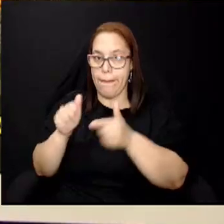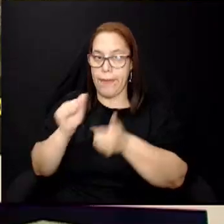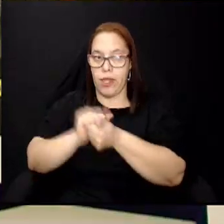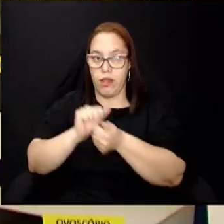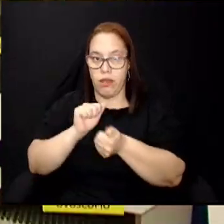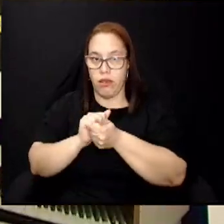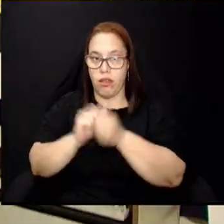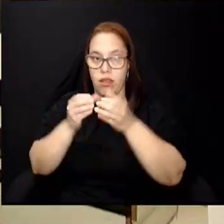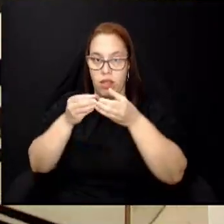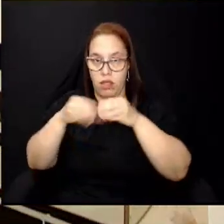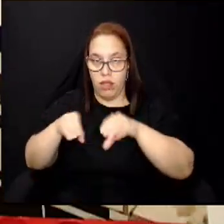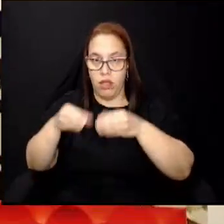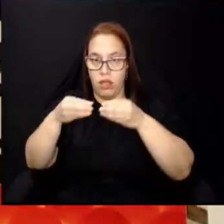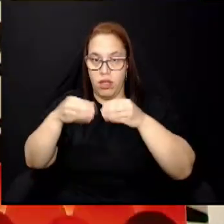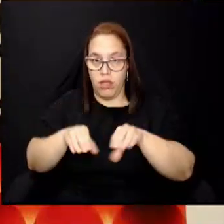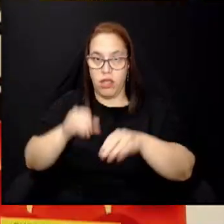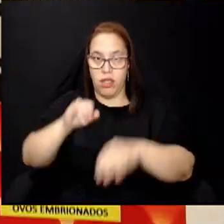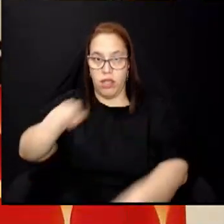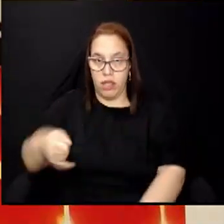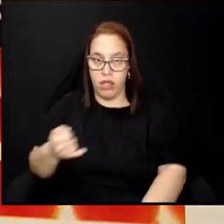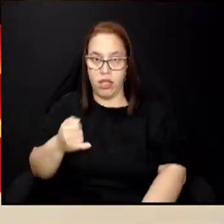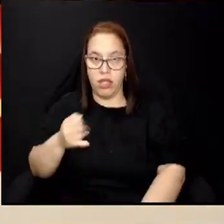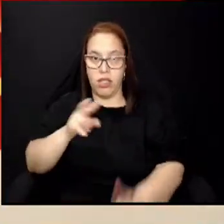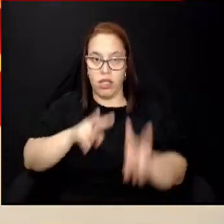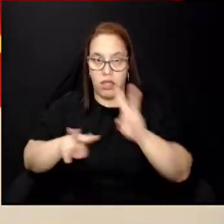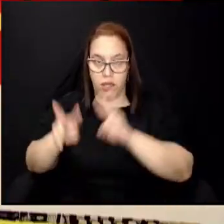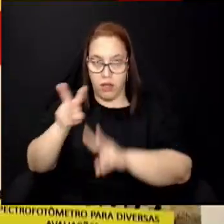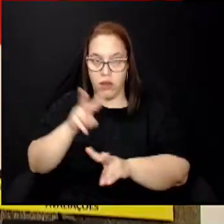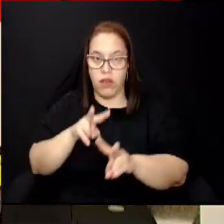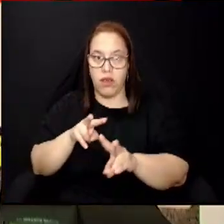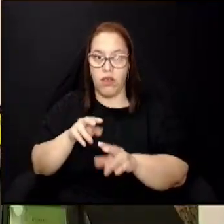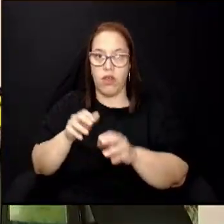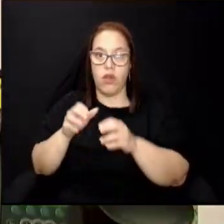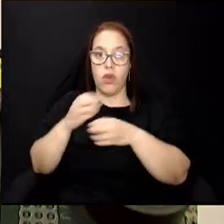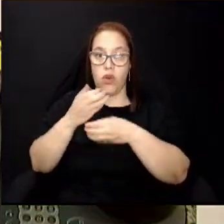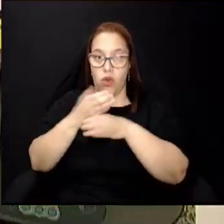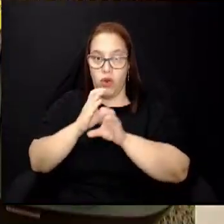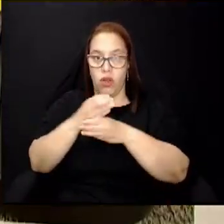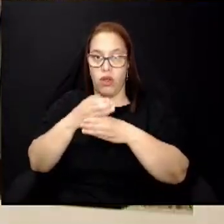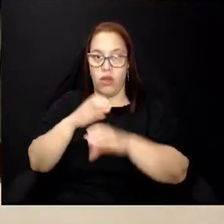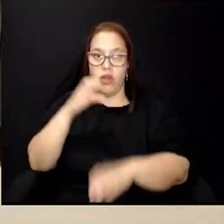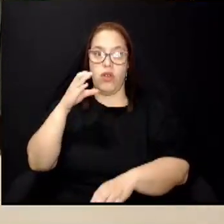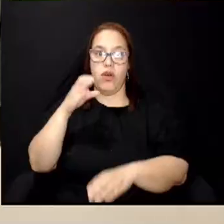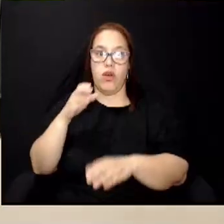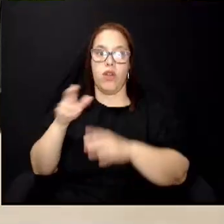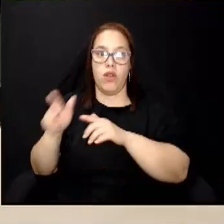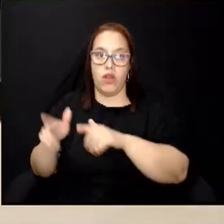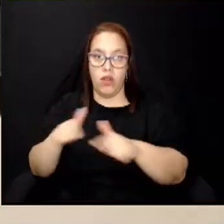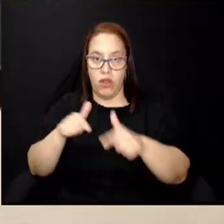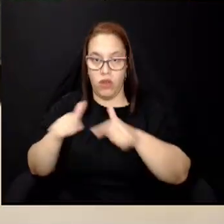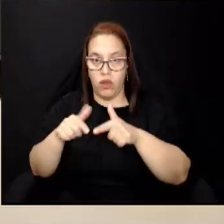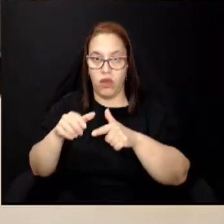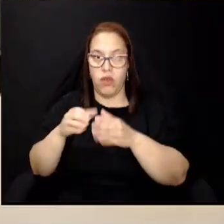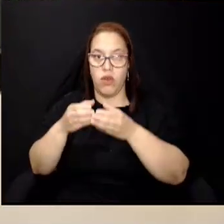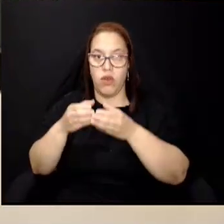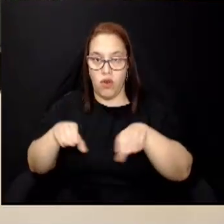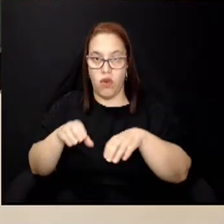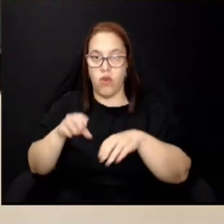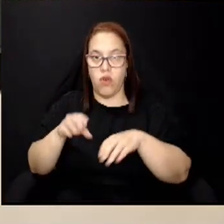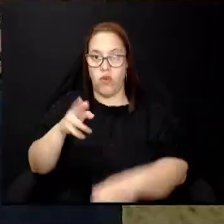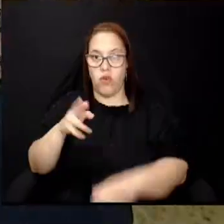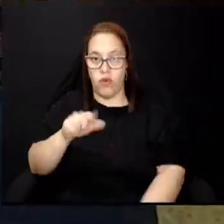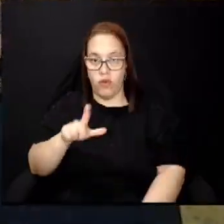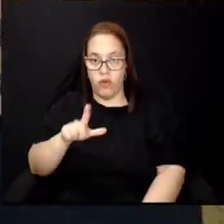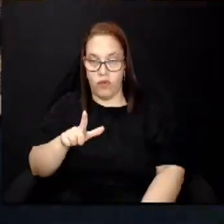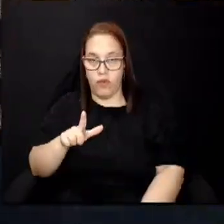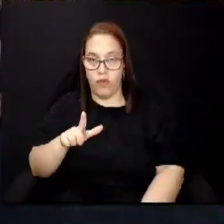vocês vão ter oportunidade de observar ali, né, no nosso laboratório. Trabalho também com ovos férteis, não só a qualidade de ovos para o nosso consumo,